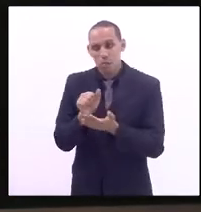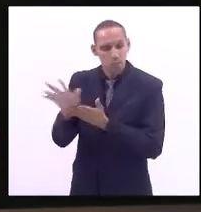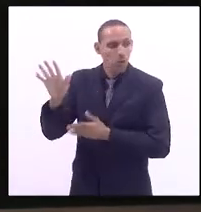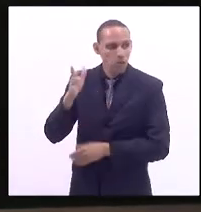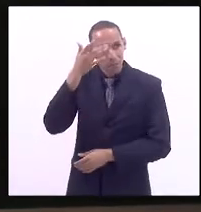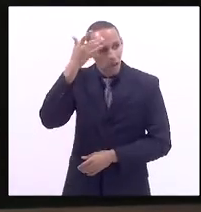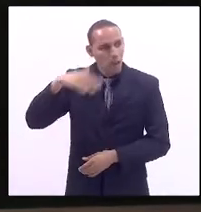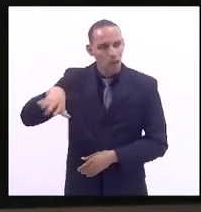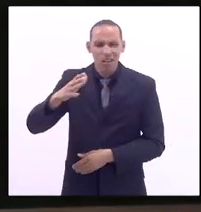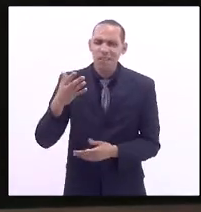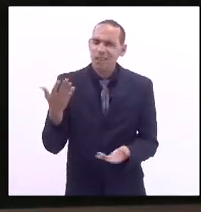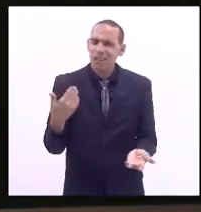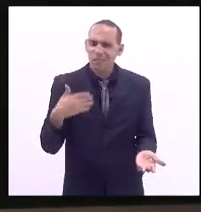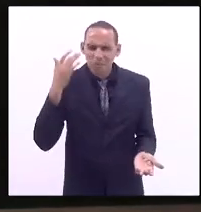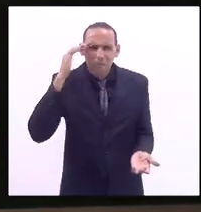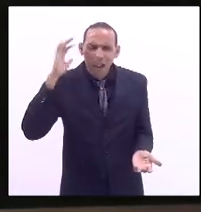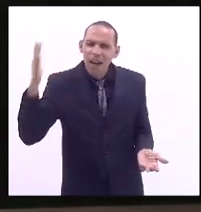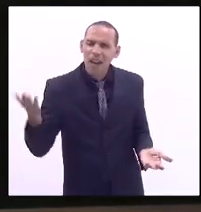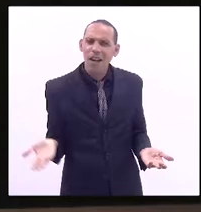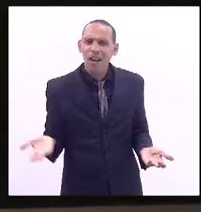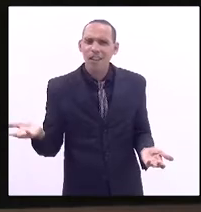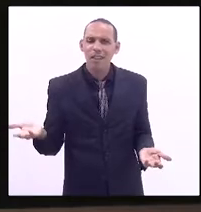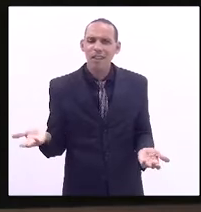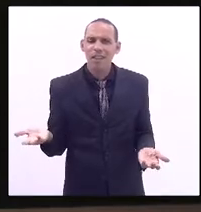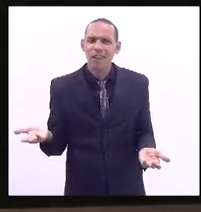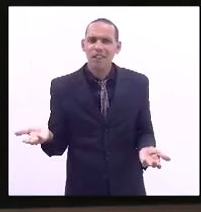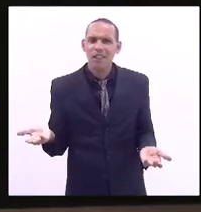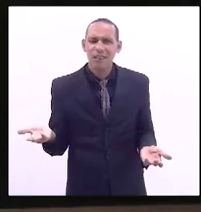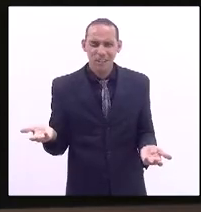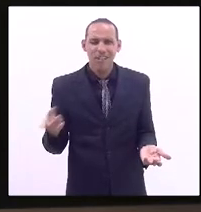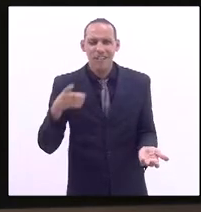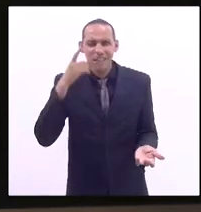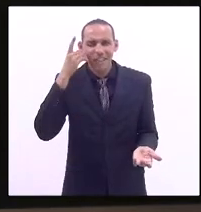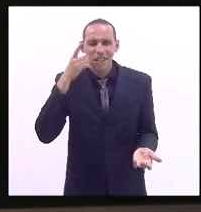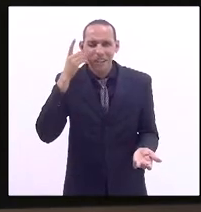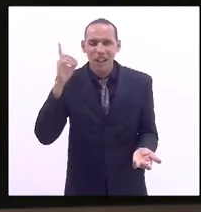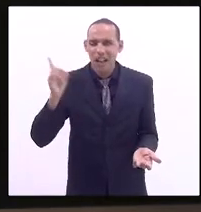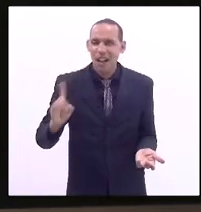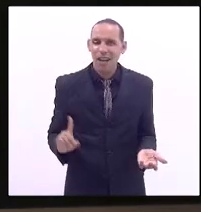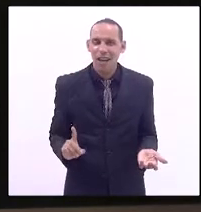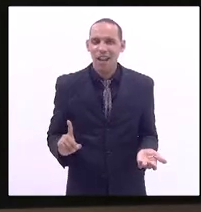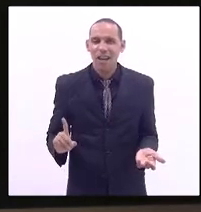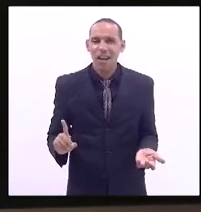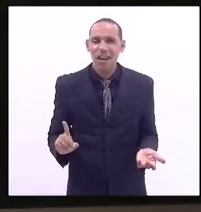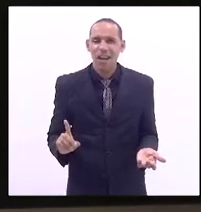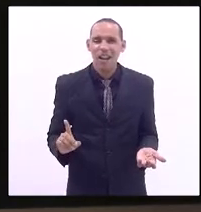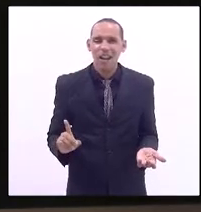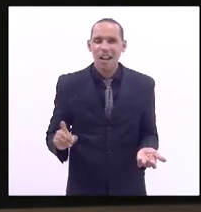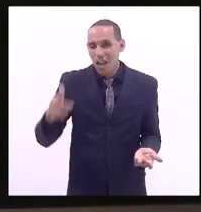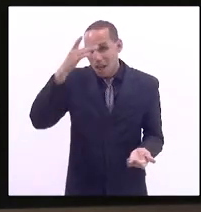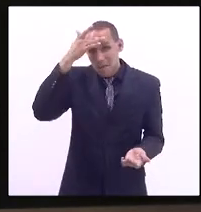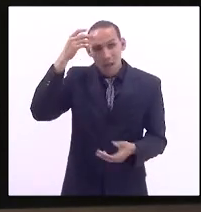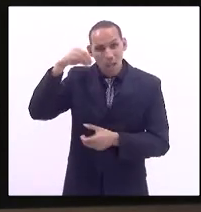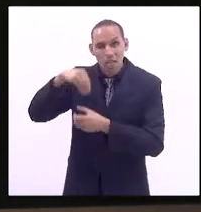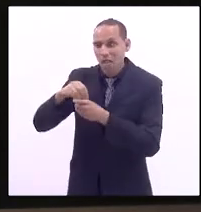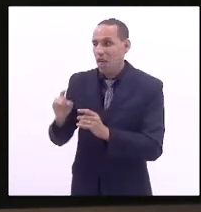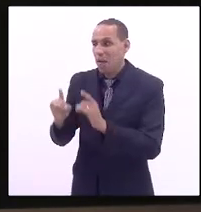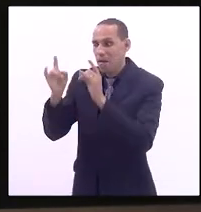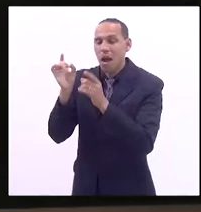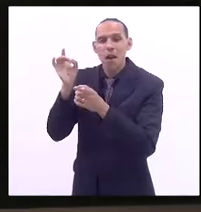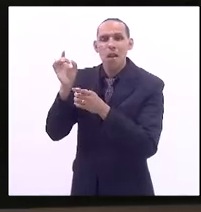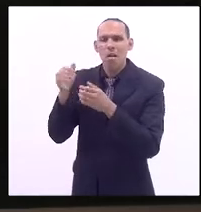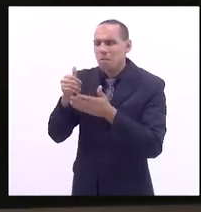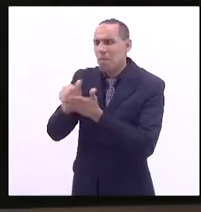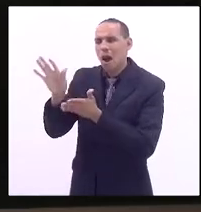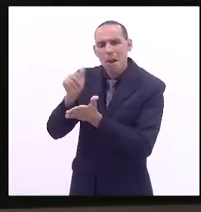da imagino eu em que termos Deputado a Dani Monteiro essas desocupações serão